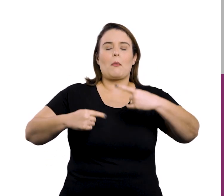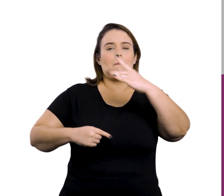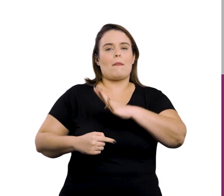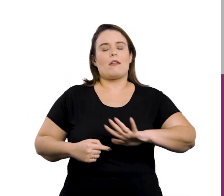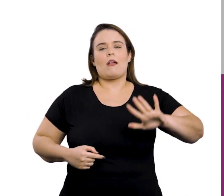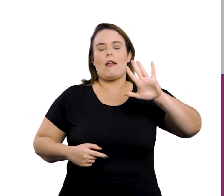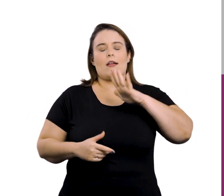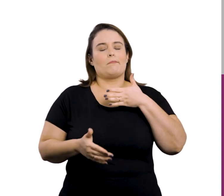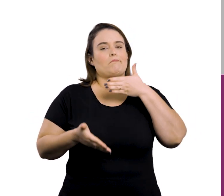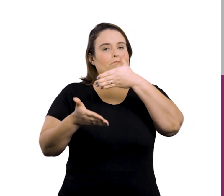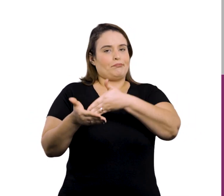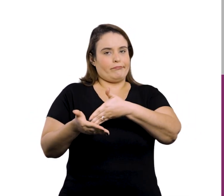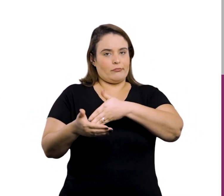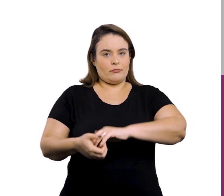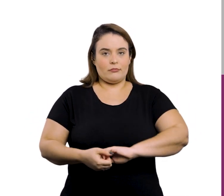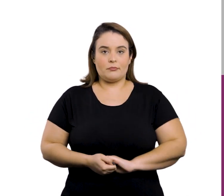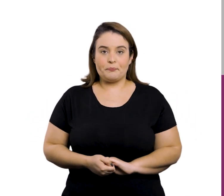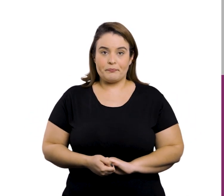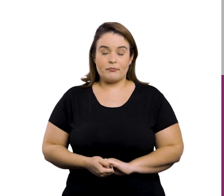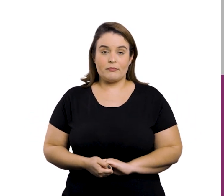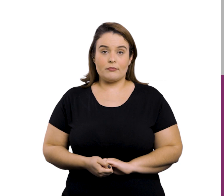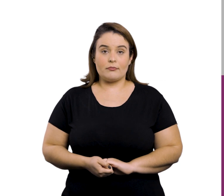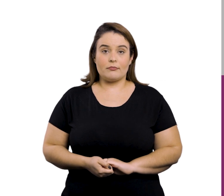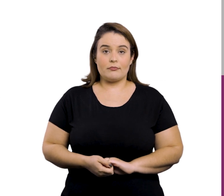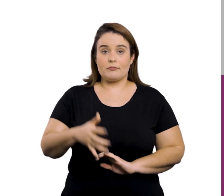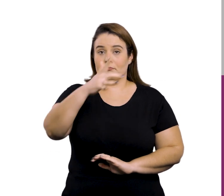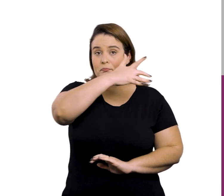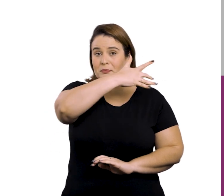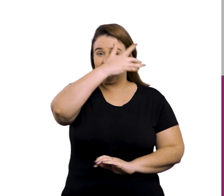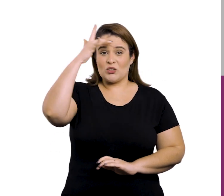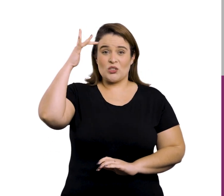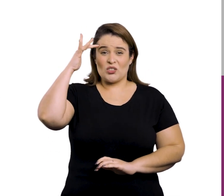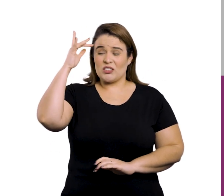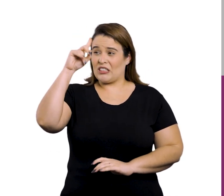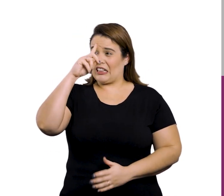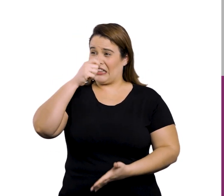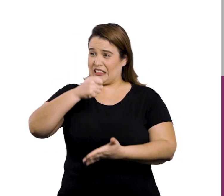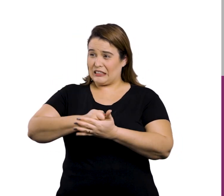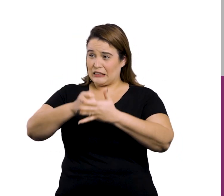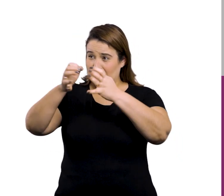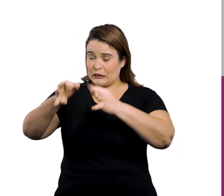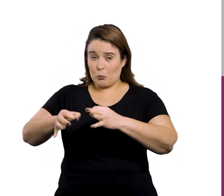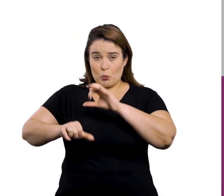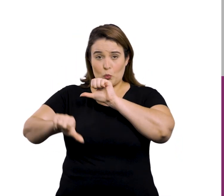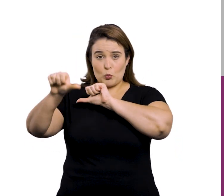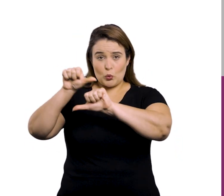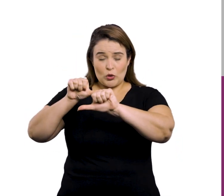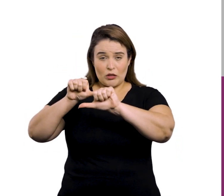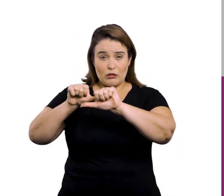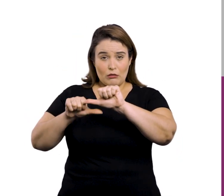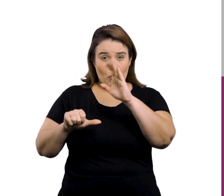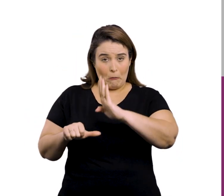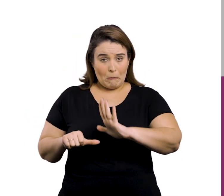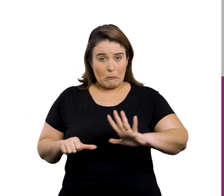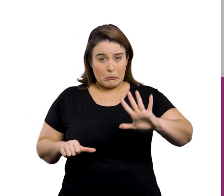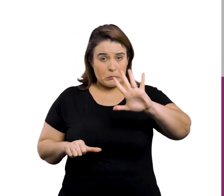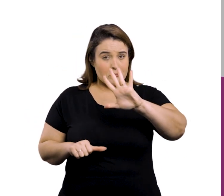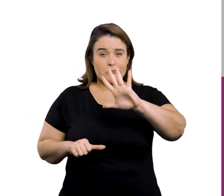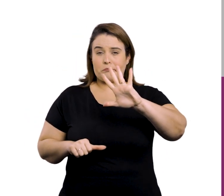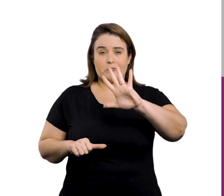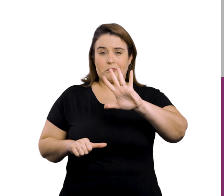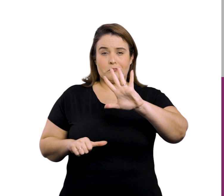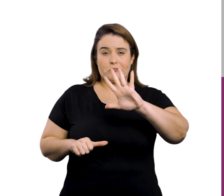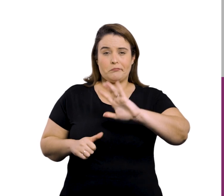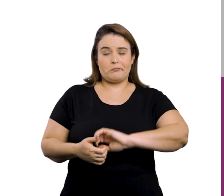da política brasileira é restrito. Raras pessoas têm um lugar na mesa onde as decisões realmente vão mudar o futuro da